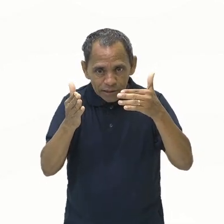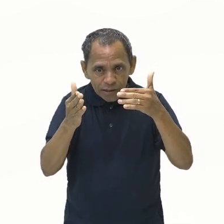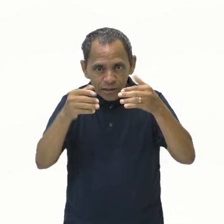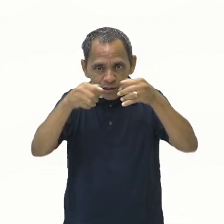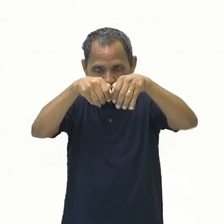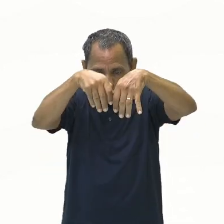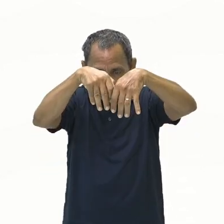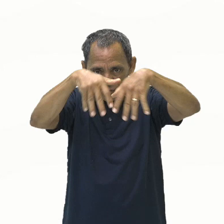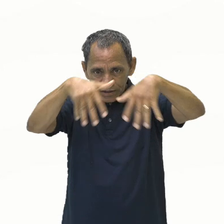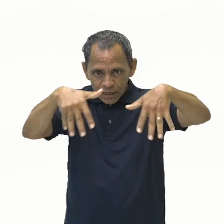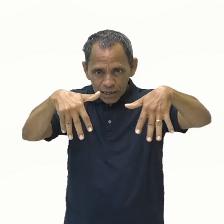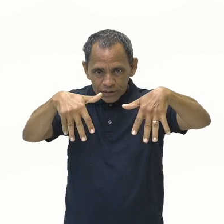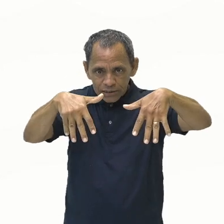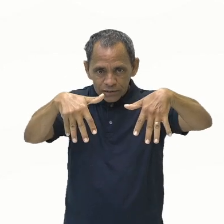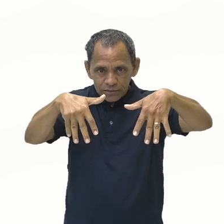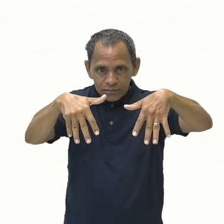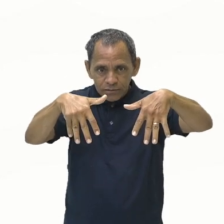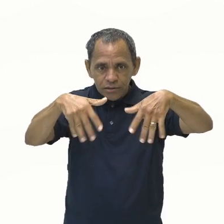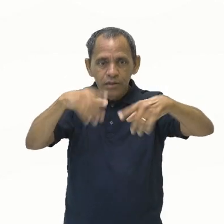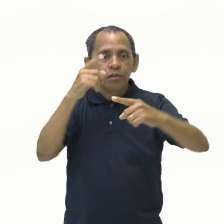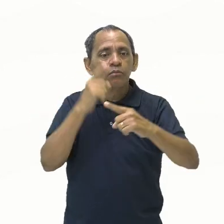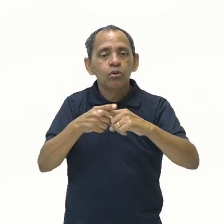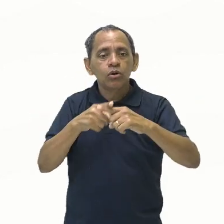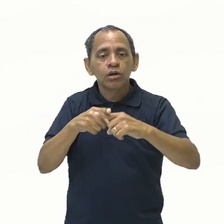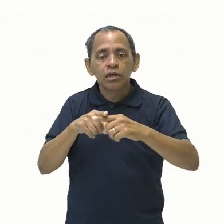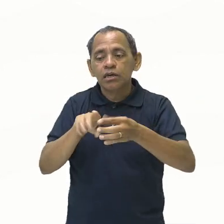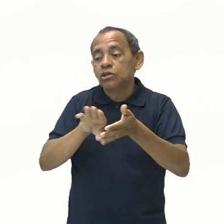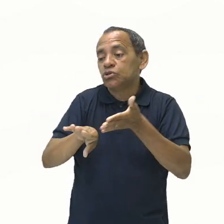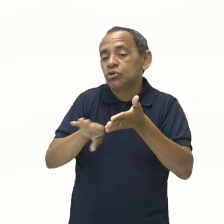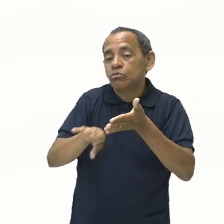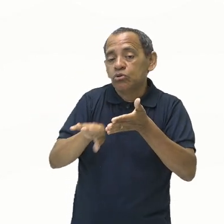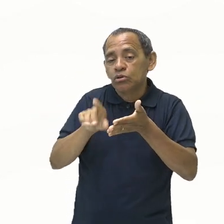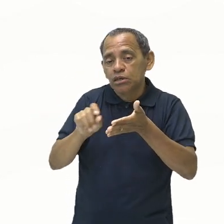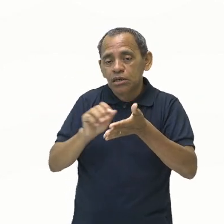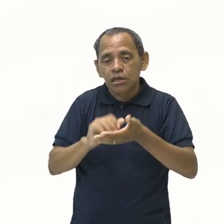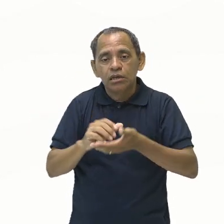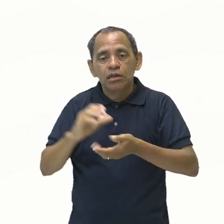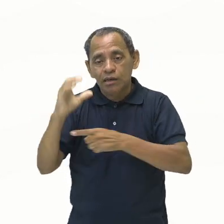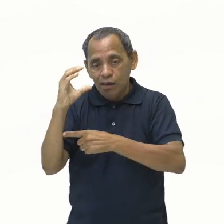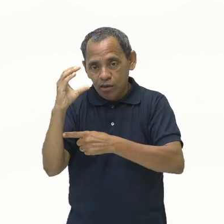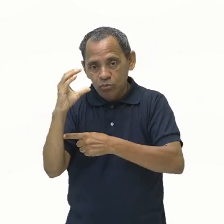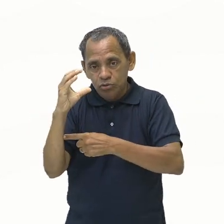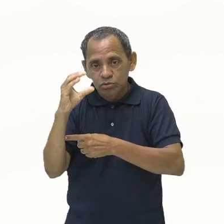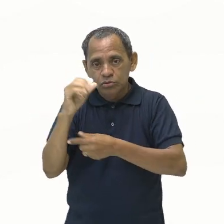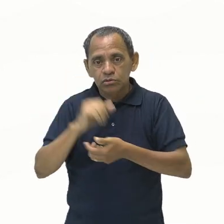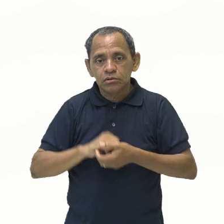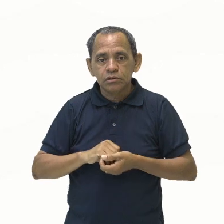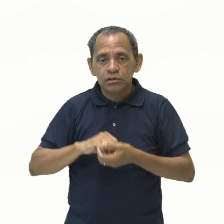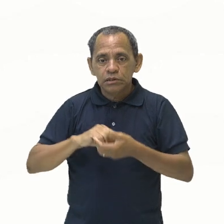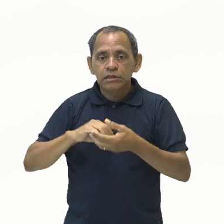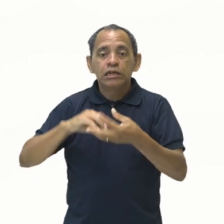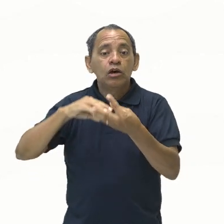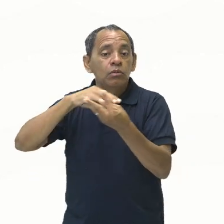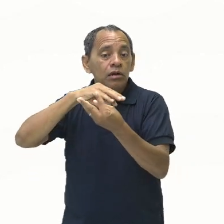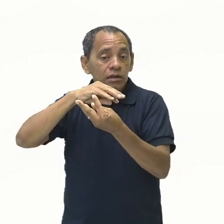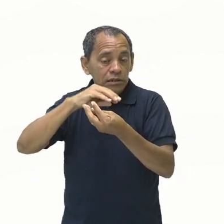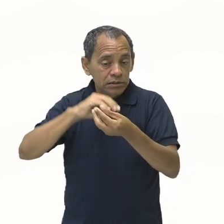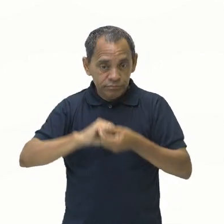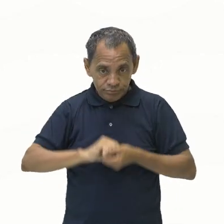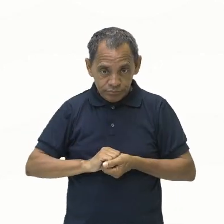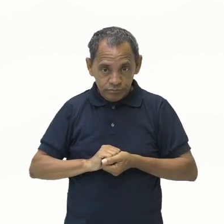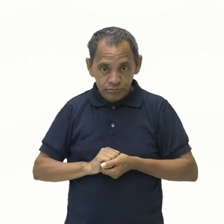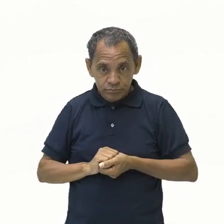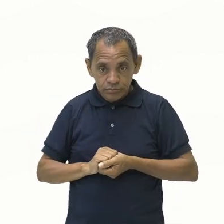ramificada porque sobrou carbono. A ramificação é isso aqui. Ela é uma cadeia insaturada porque tem